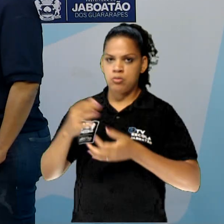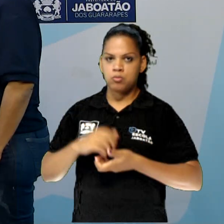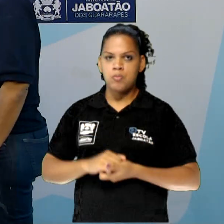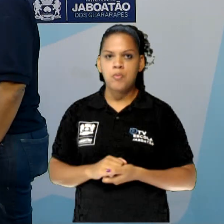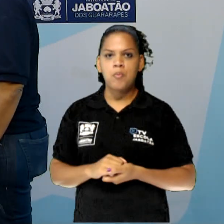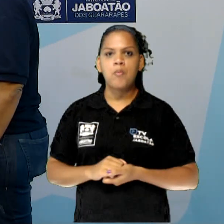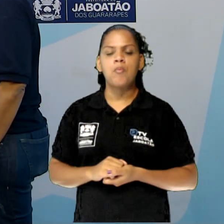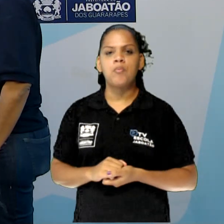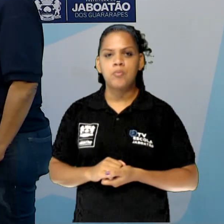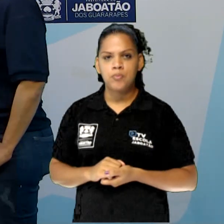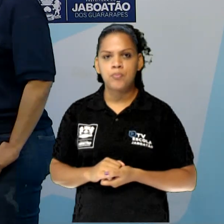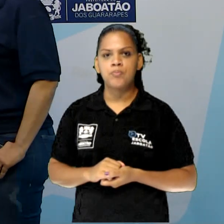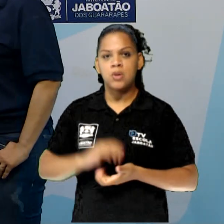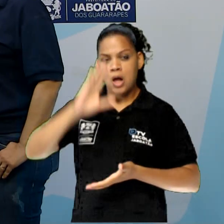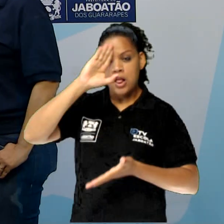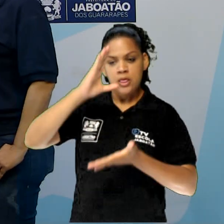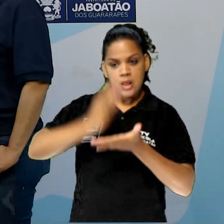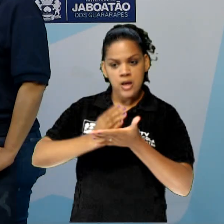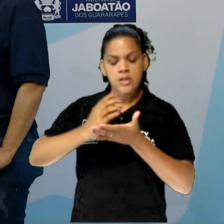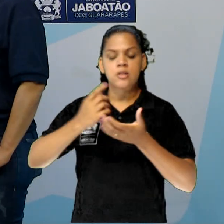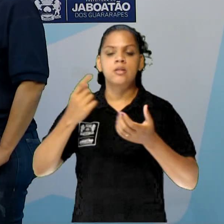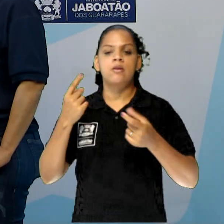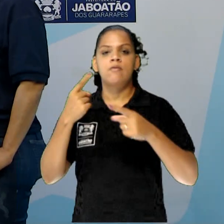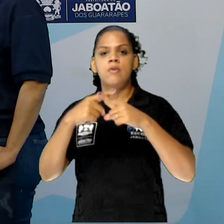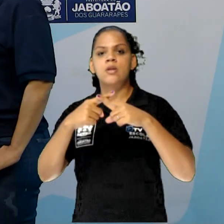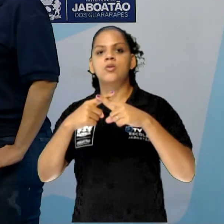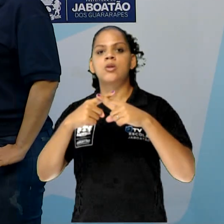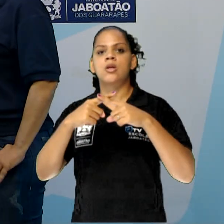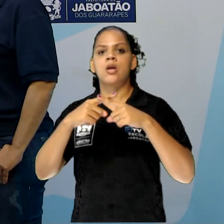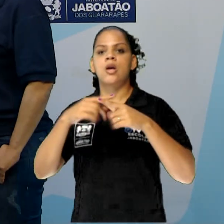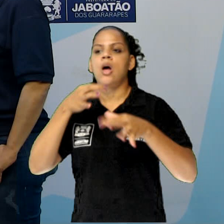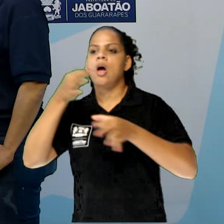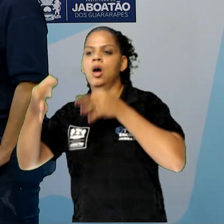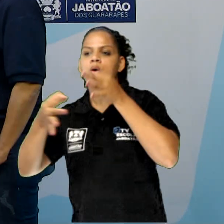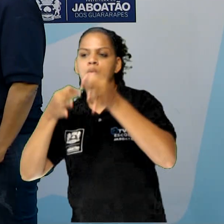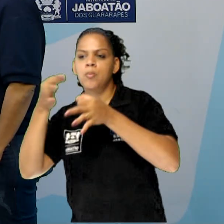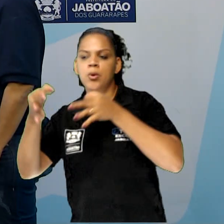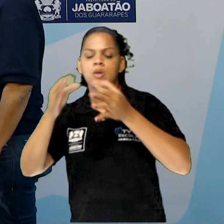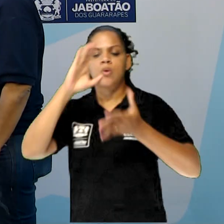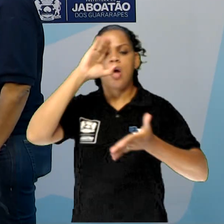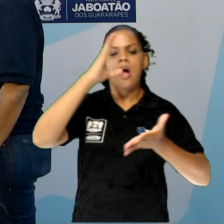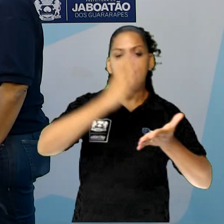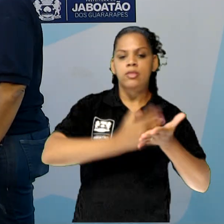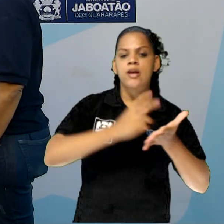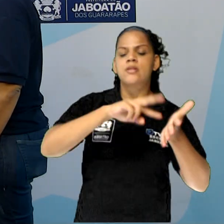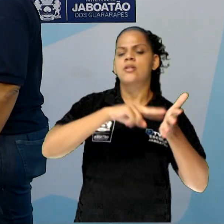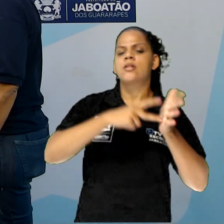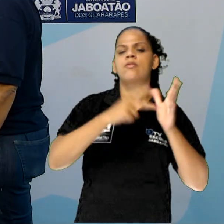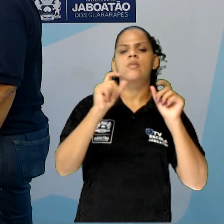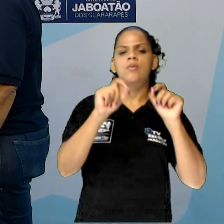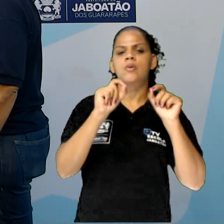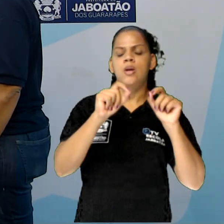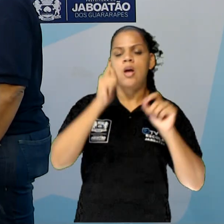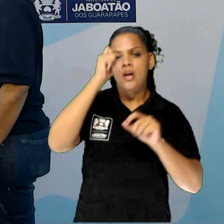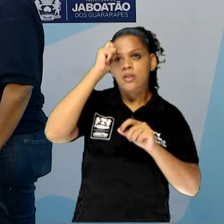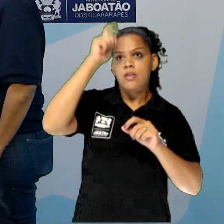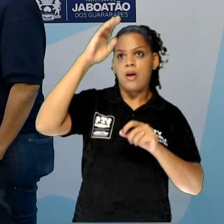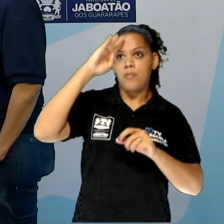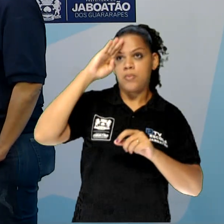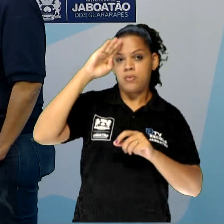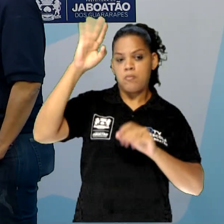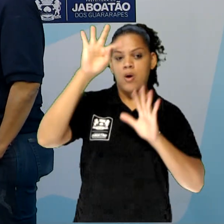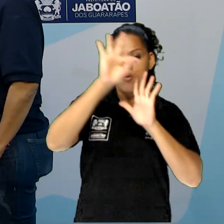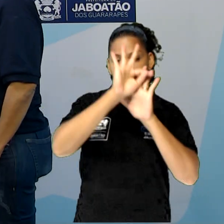Tese versus argumento. Lembrem-se, a tese constitui a ideia principal para a qual um